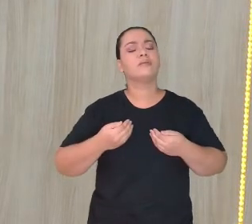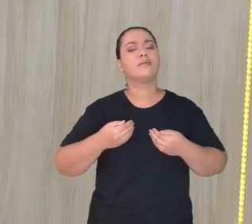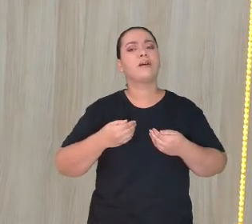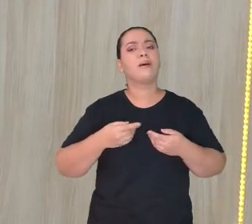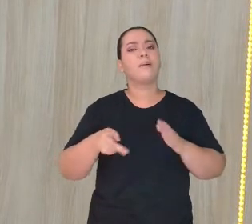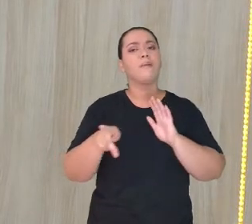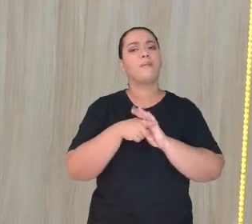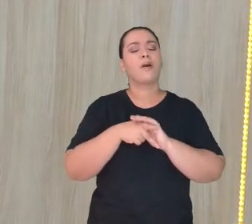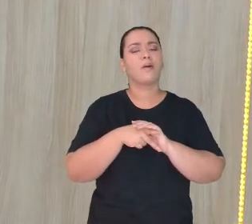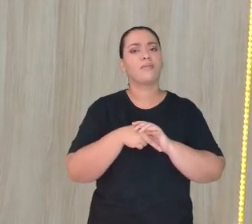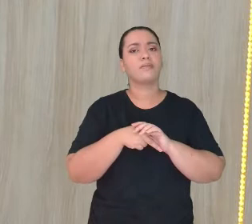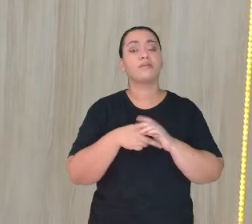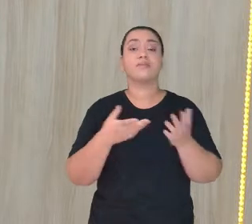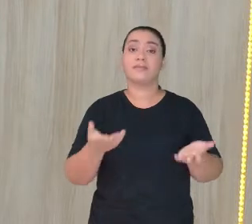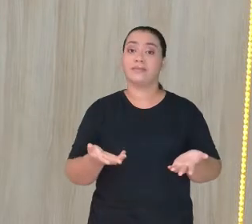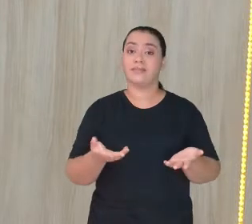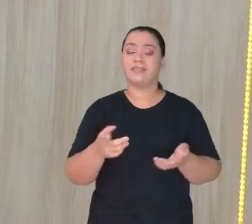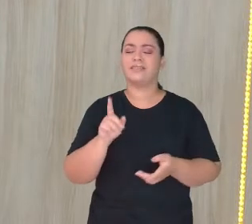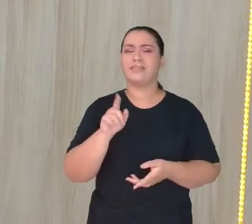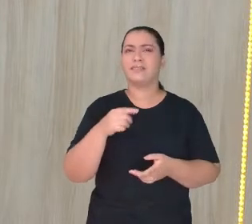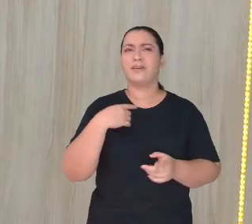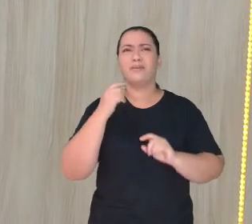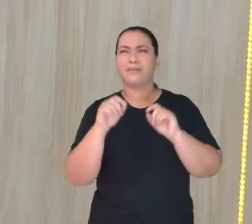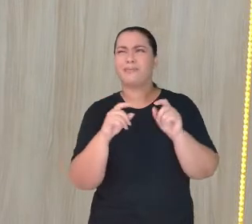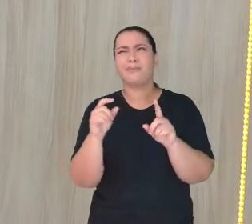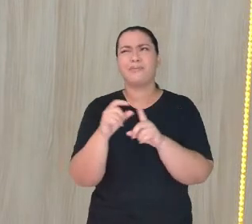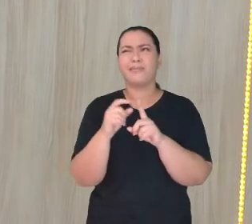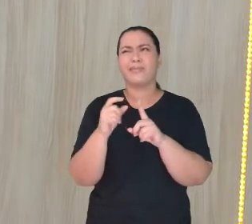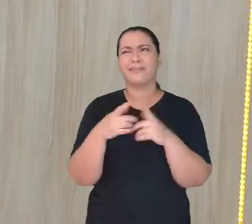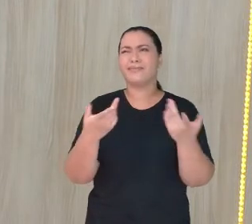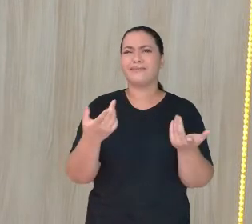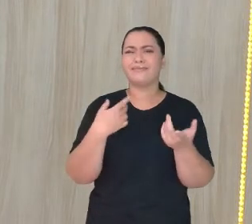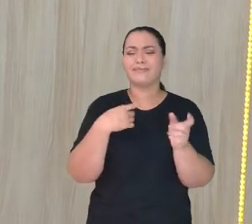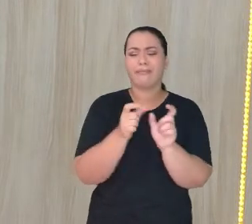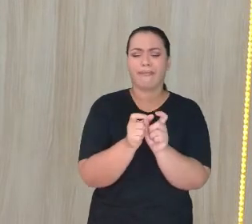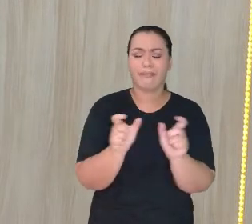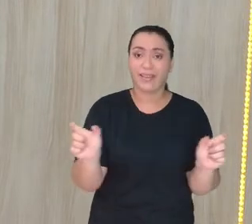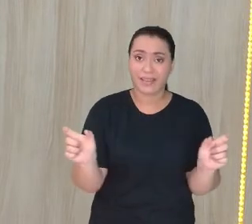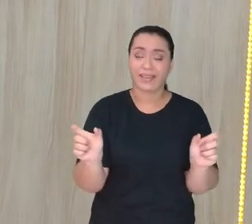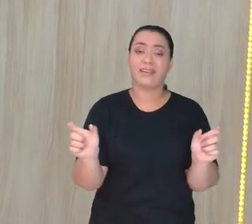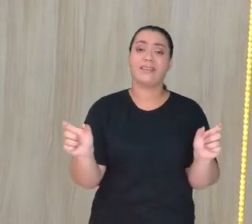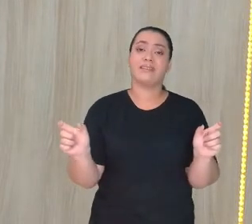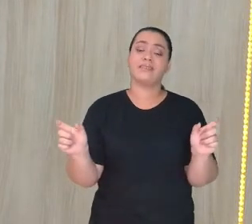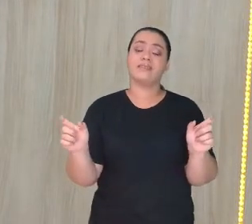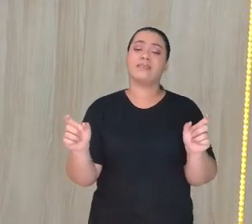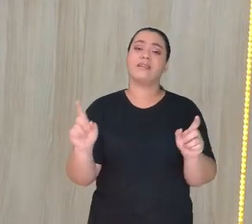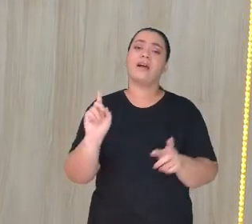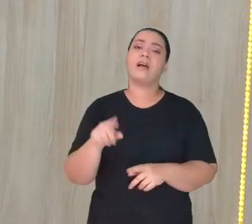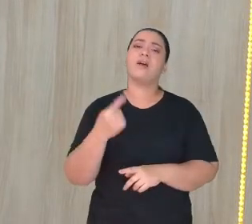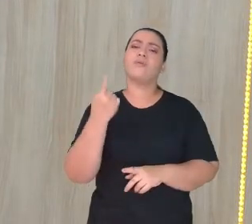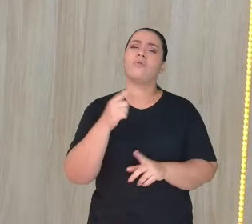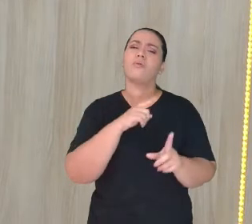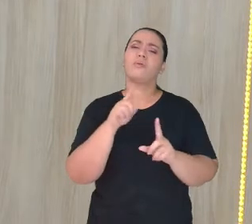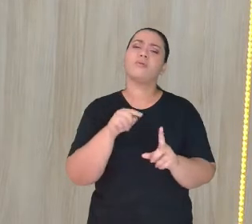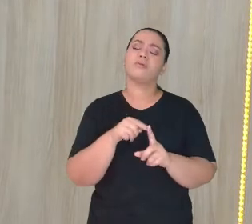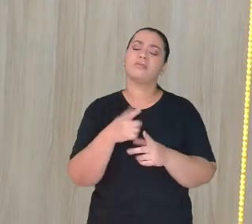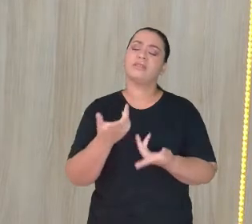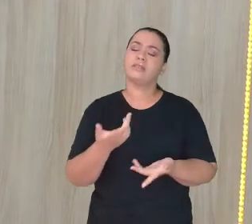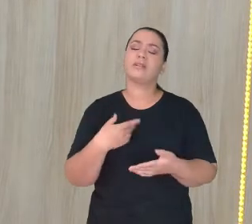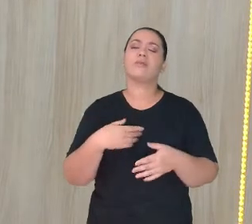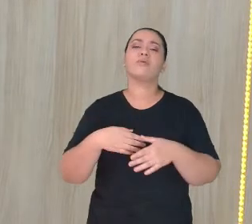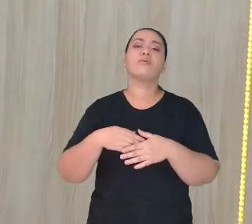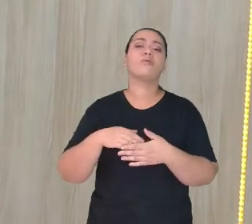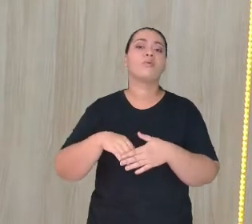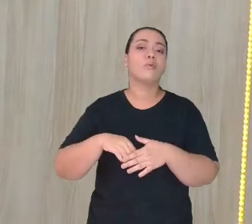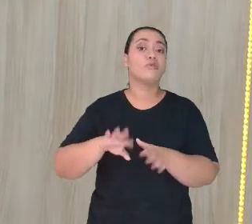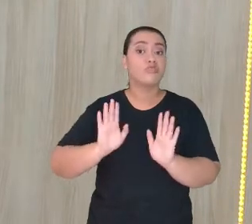E aí, por isso, né, não é nem uma palavra, são mais de uma palavra para designar um único objeto. Então, a gente costuma usar